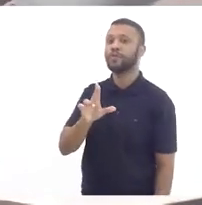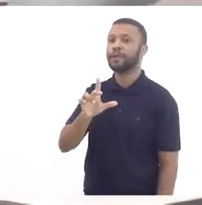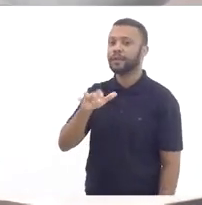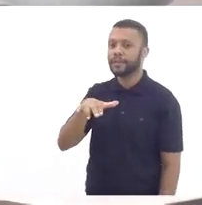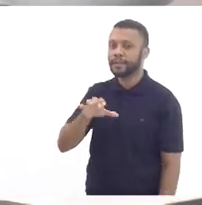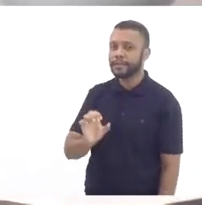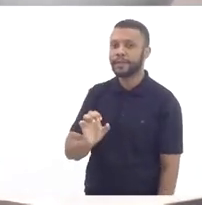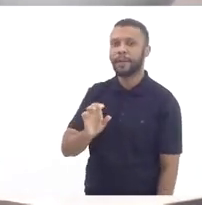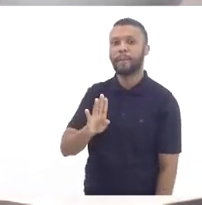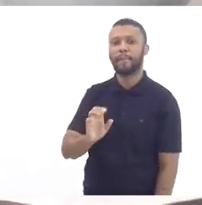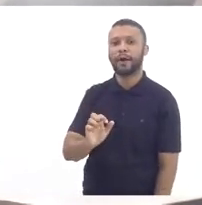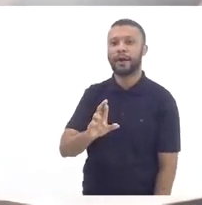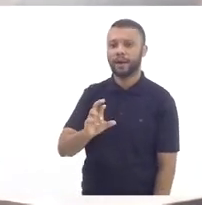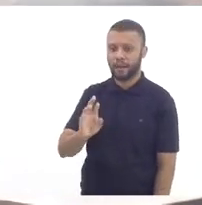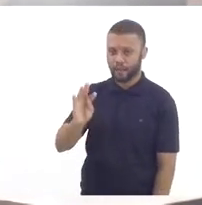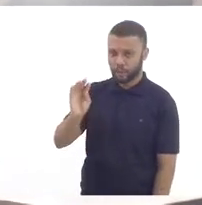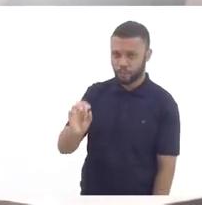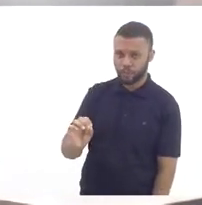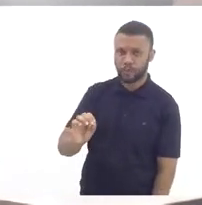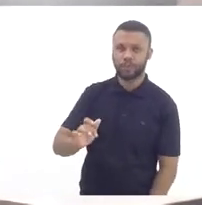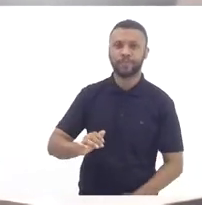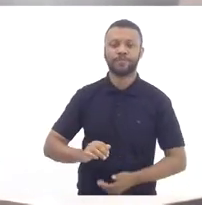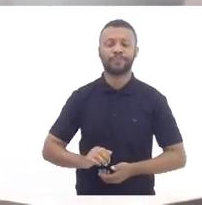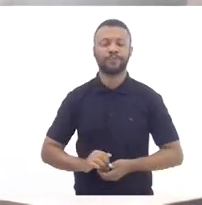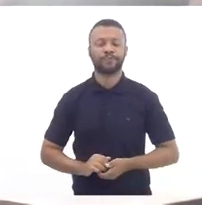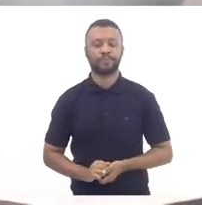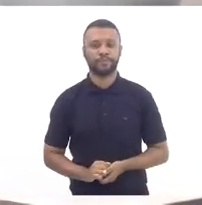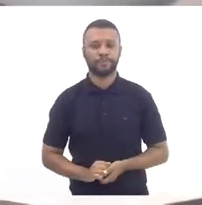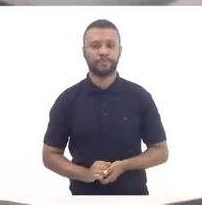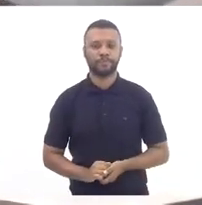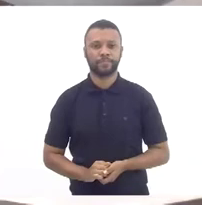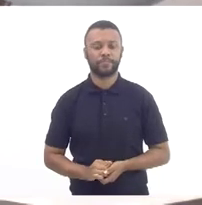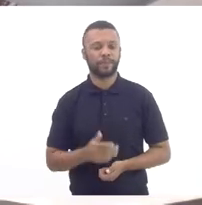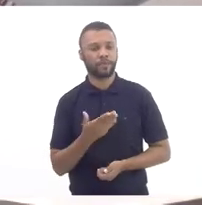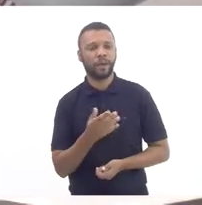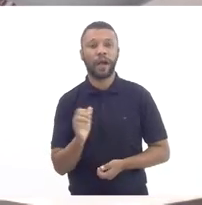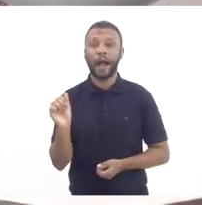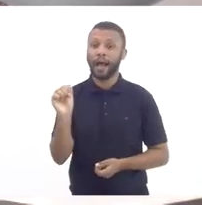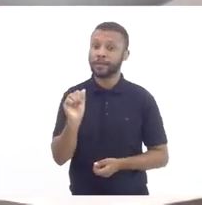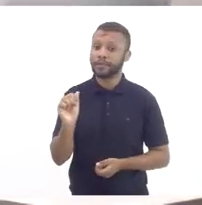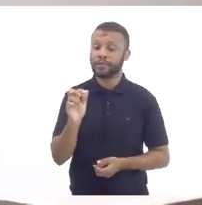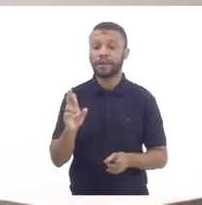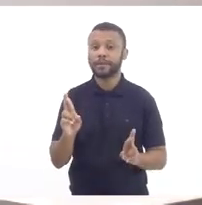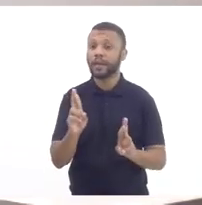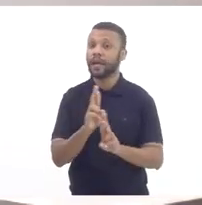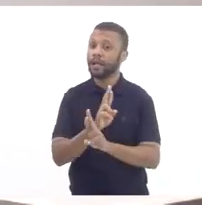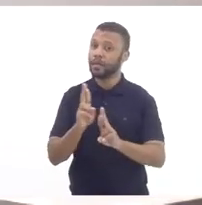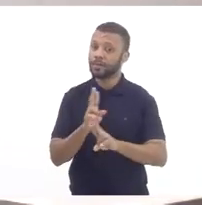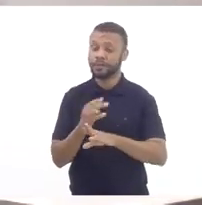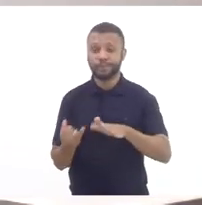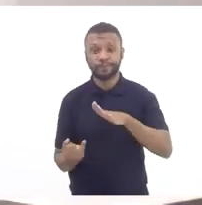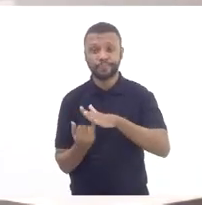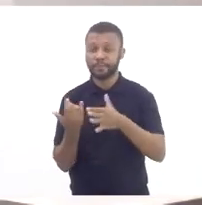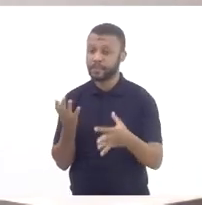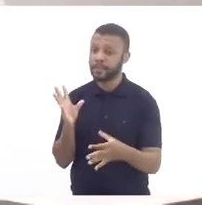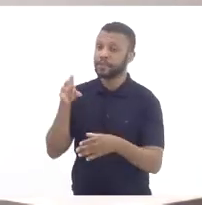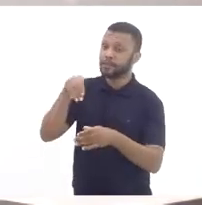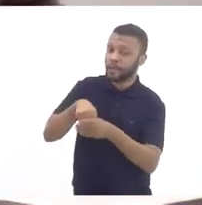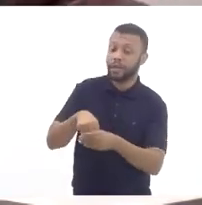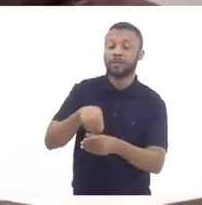André Assis Moreira, Associação de Relações Institucionais, Tribunal de Contas.